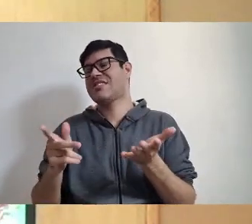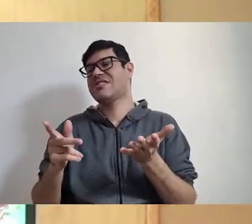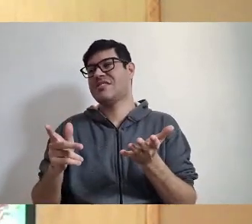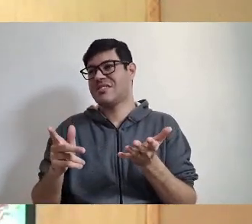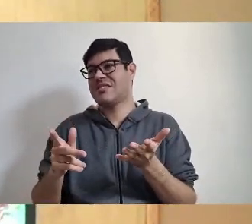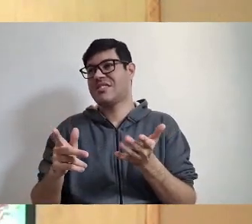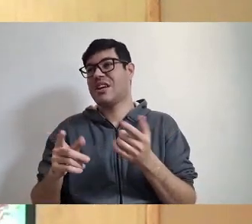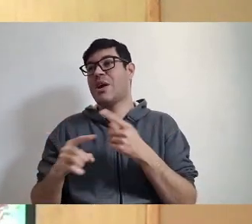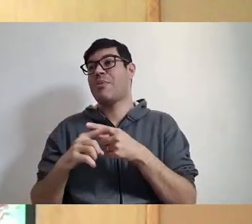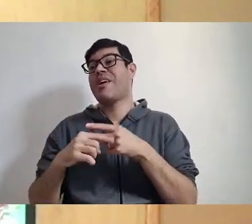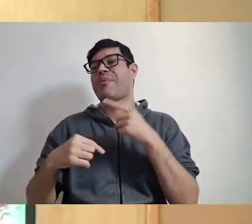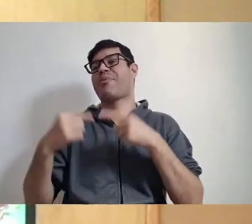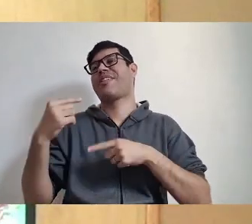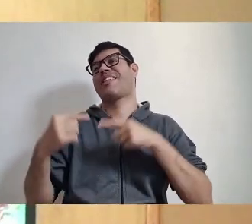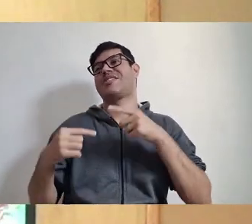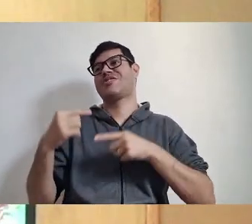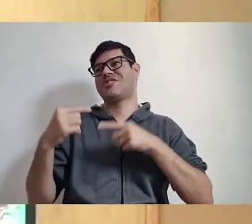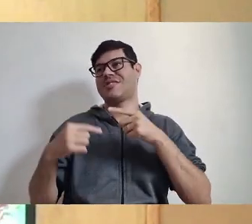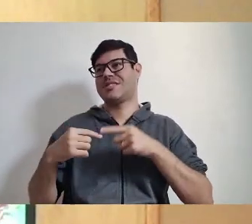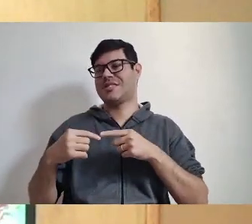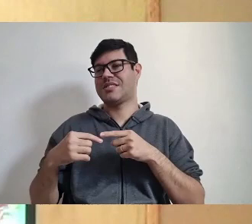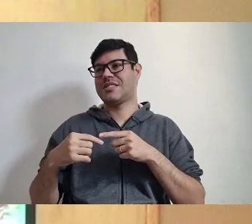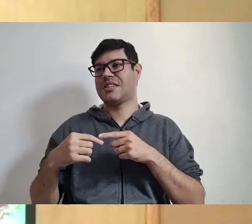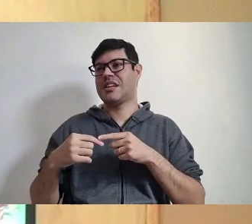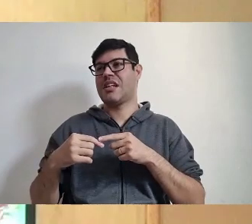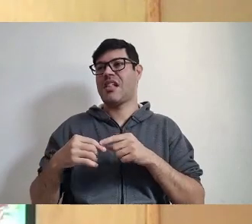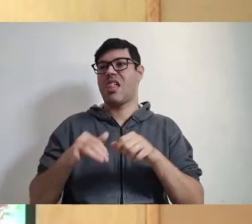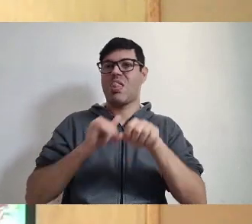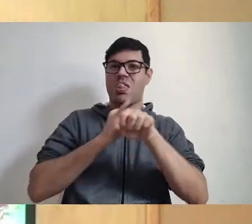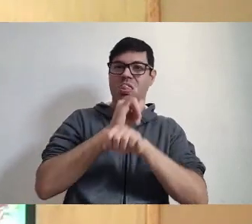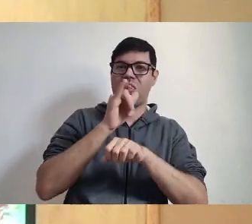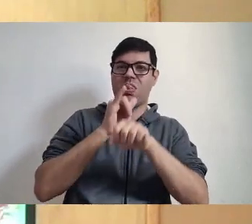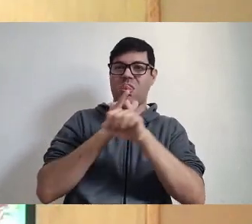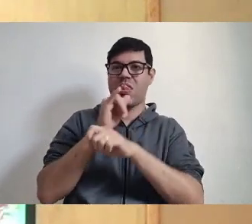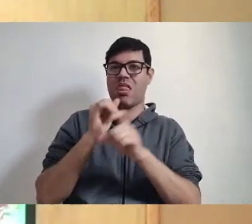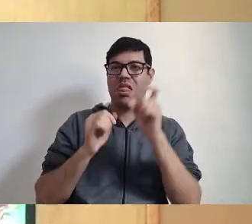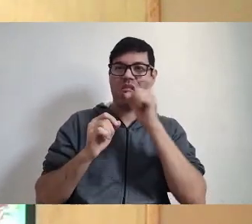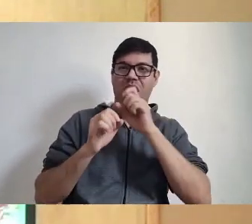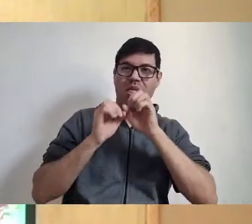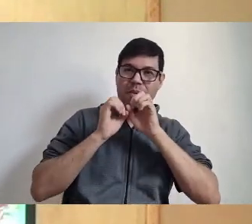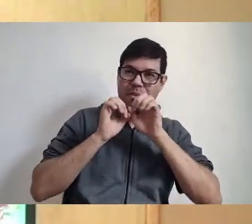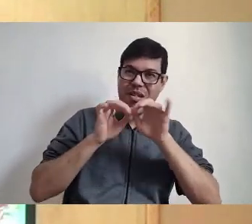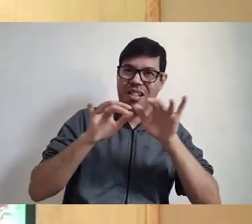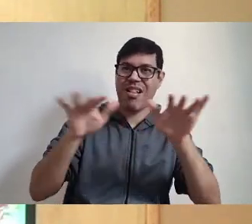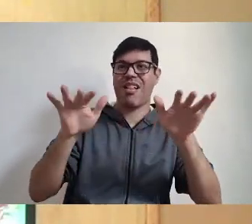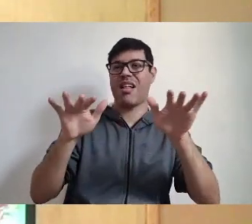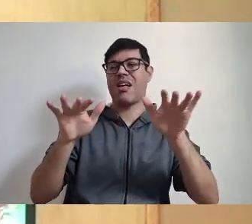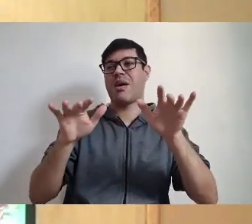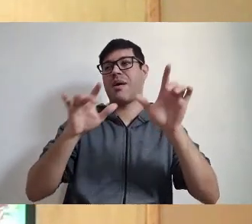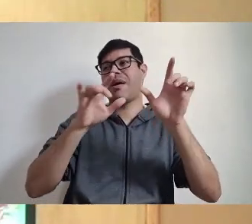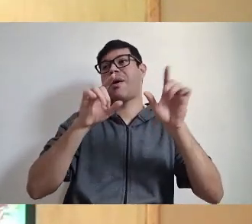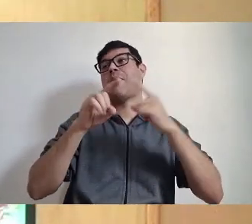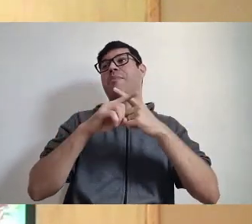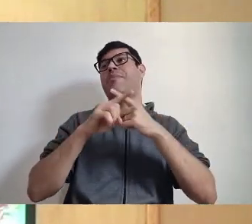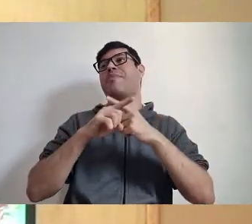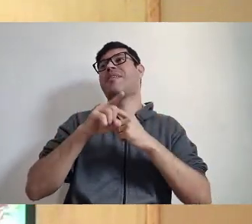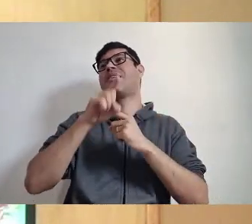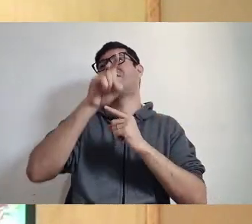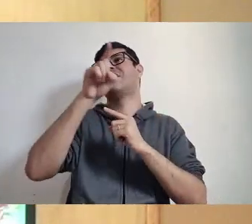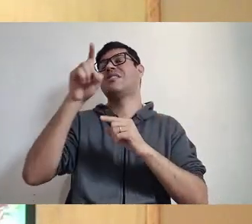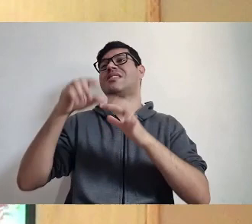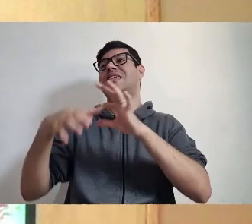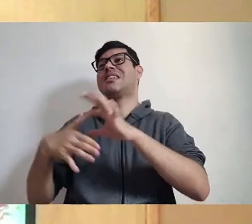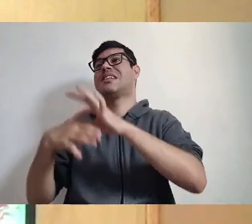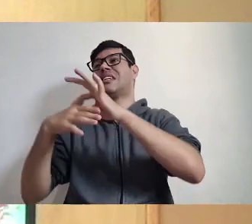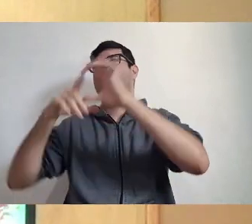é por causa de política, para a pessoa deturpar para poder, não ele crescer, mas diminuir o outro. Sabe o que acontece, Isso aí